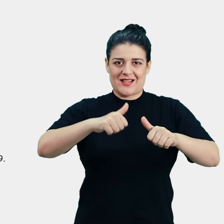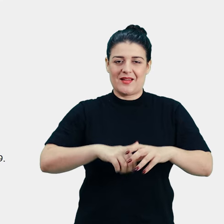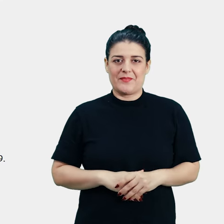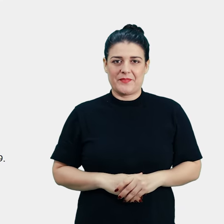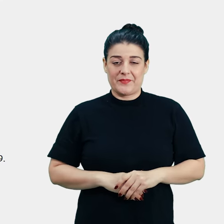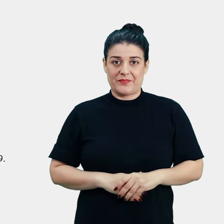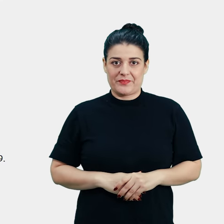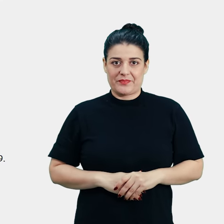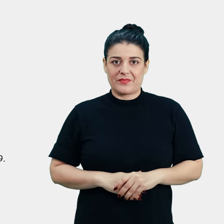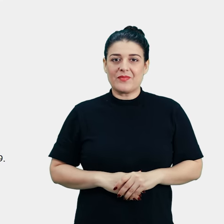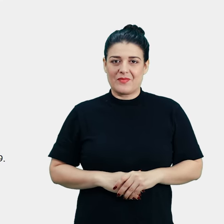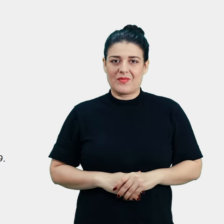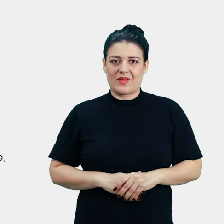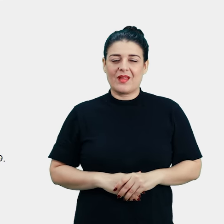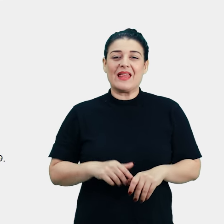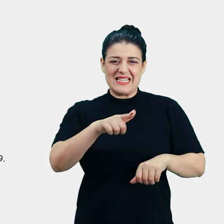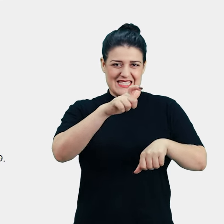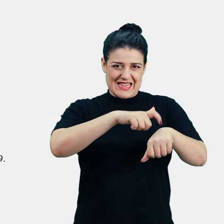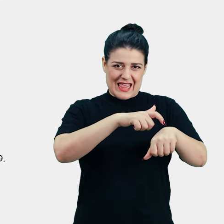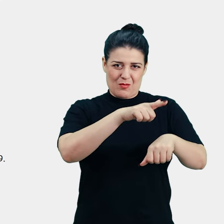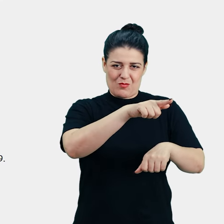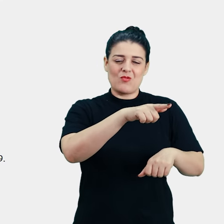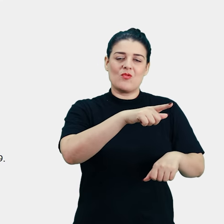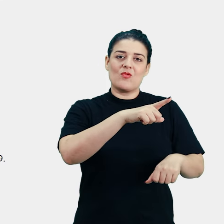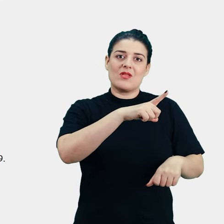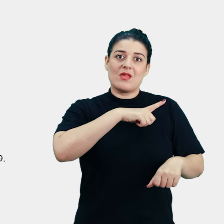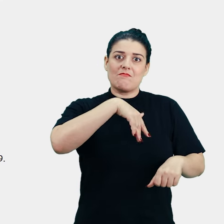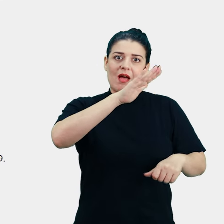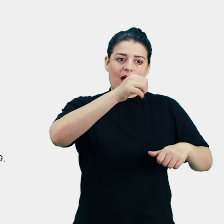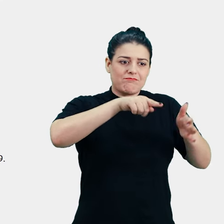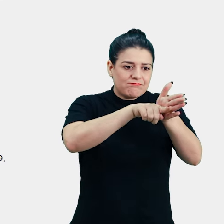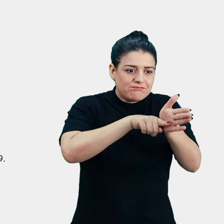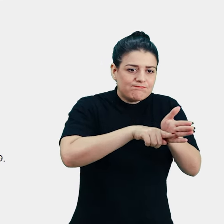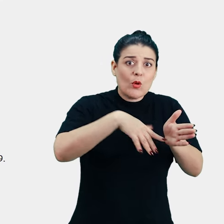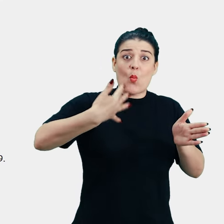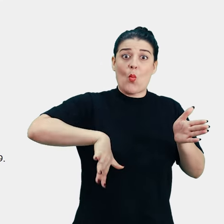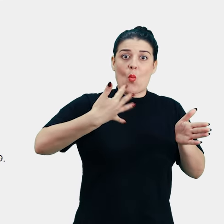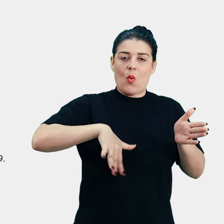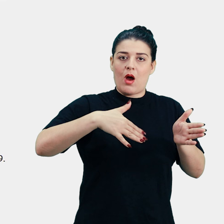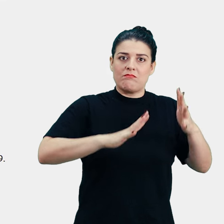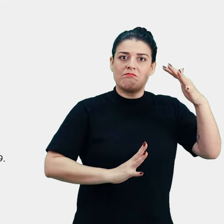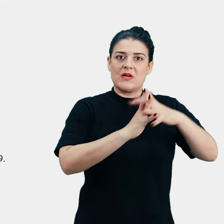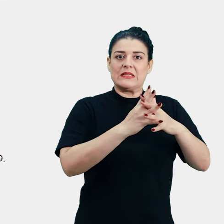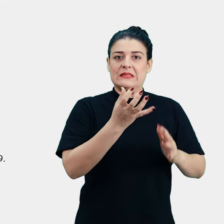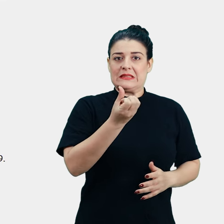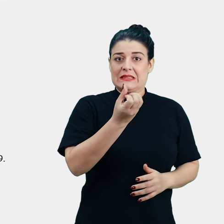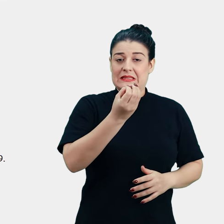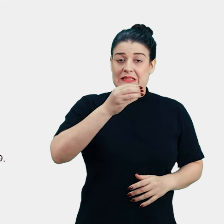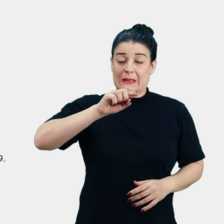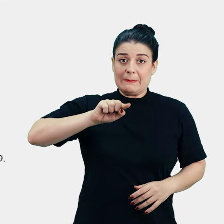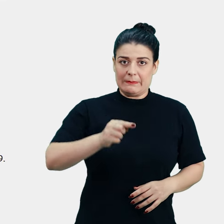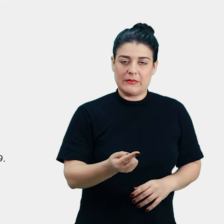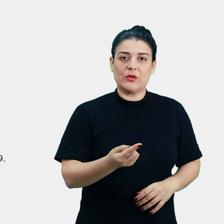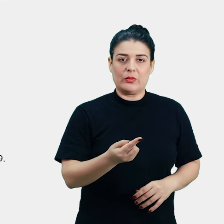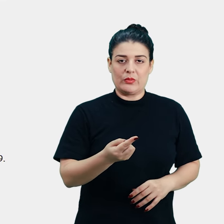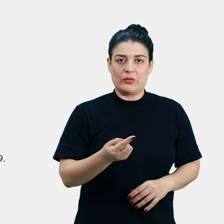O tempo de voo, que já é um analisador de alta resolução, ele tem uma resolução máxima de 60 mil,